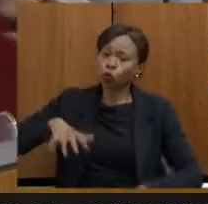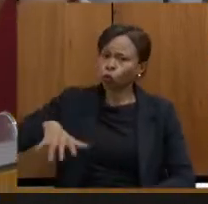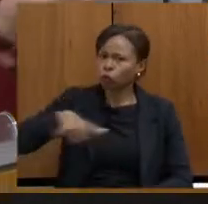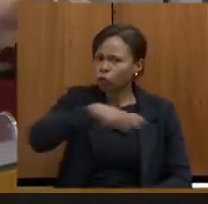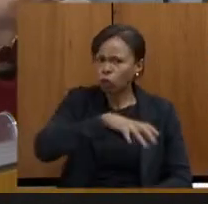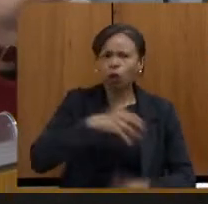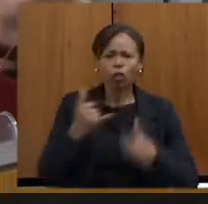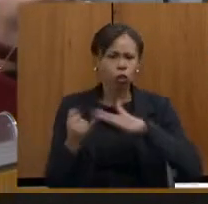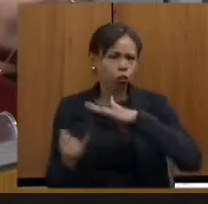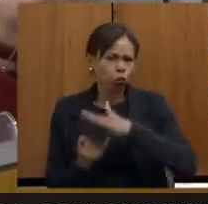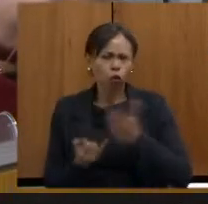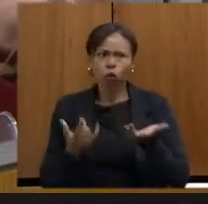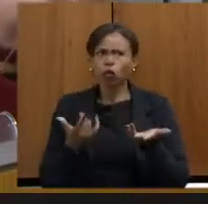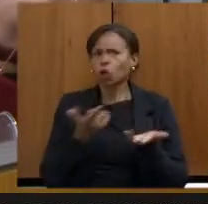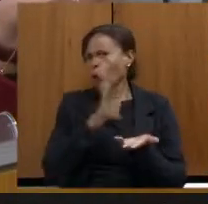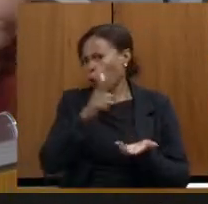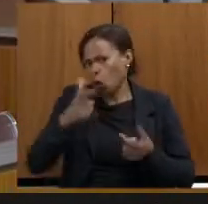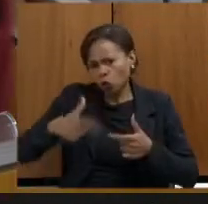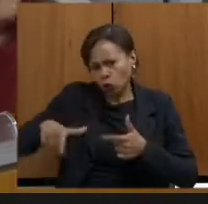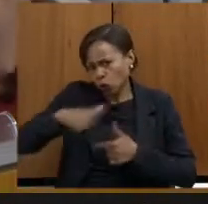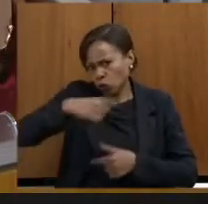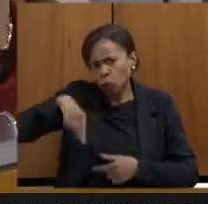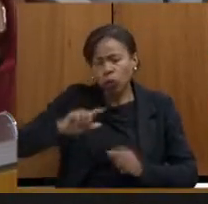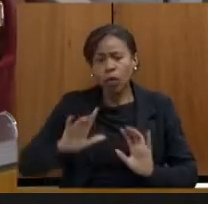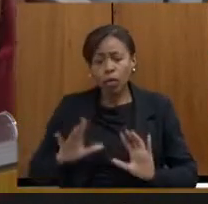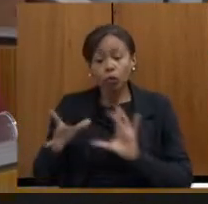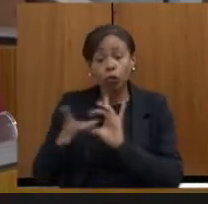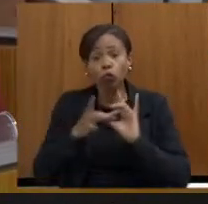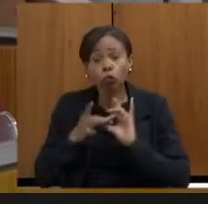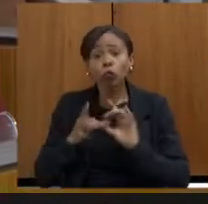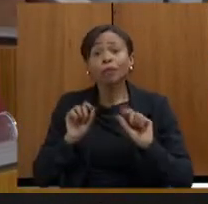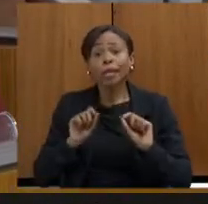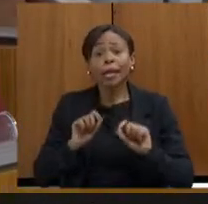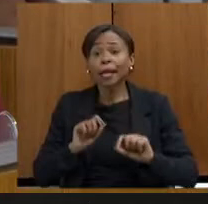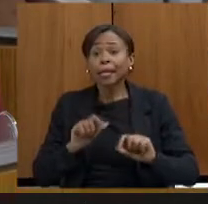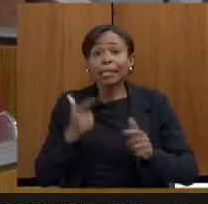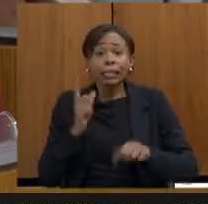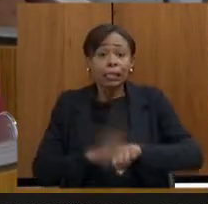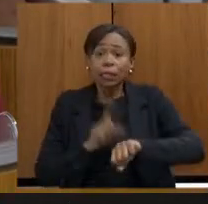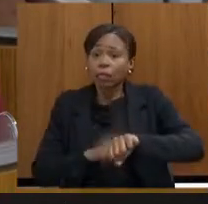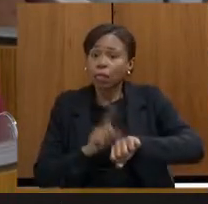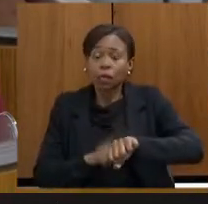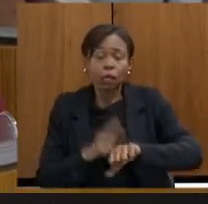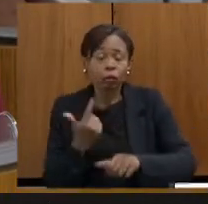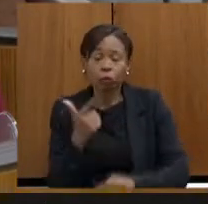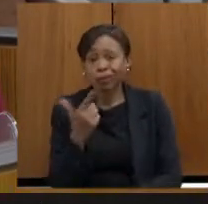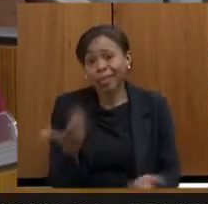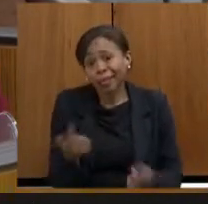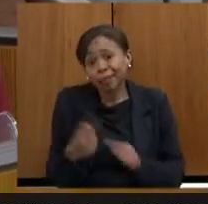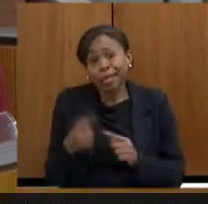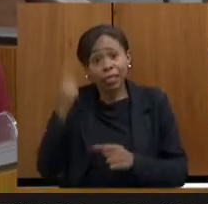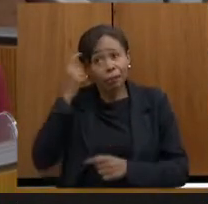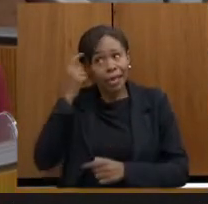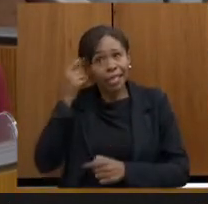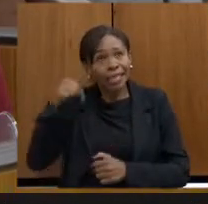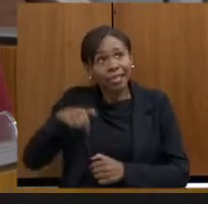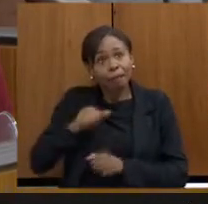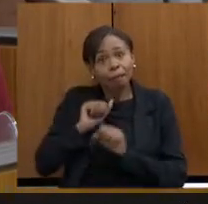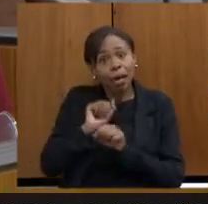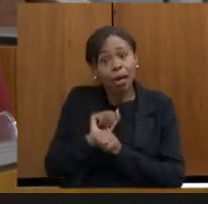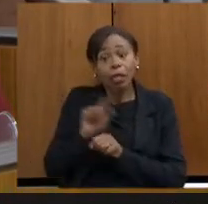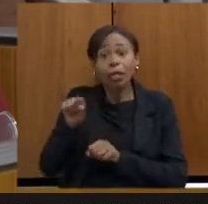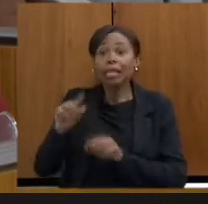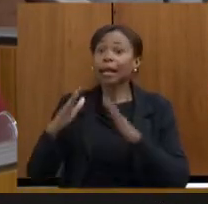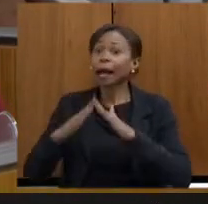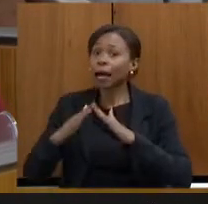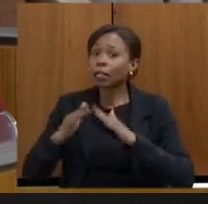que precisam ser vistas, né, no seu conjunto, não dá tempo, porque, enquanto a gente pensa tudo isso, a pessoa está passando fome em casa.